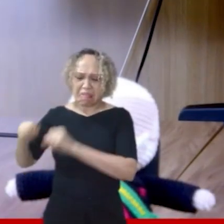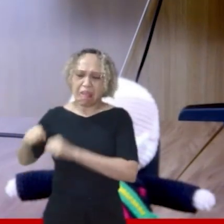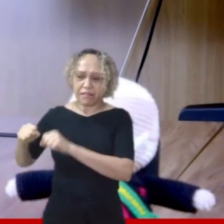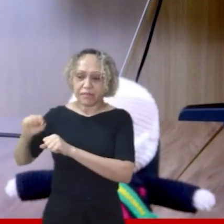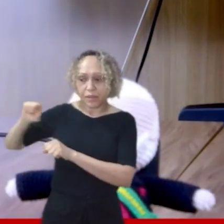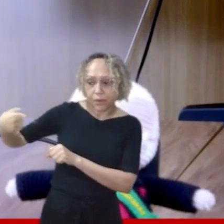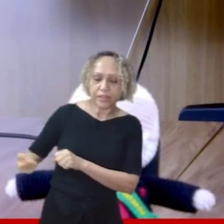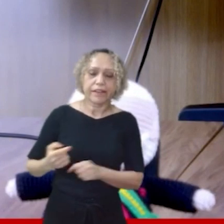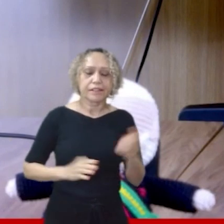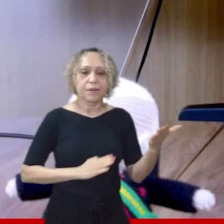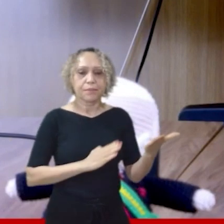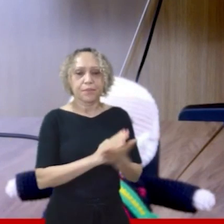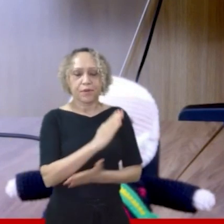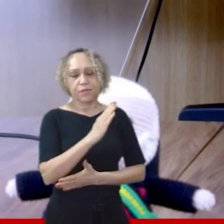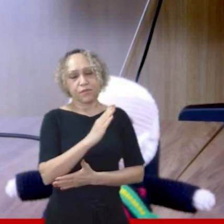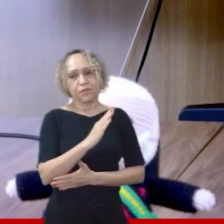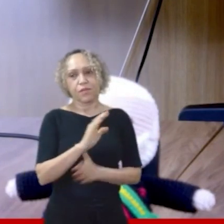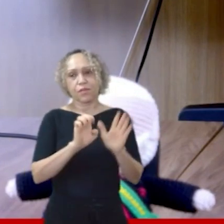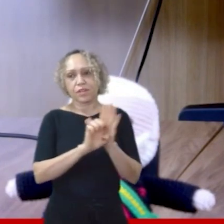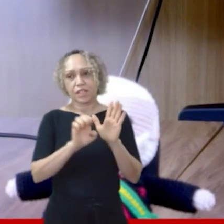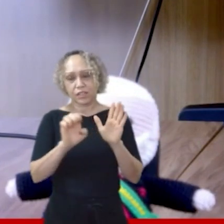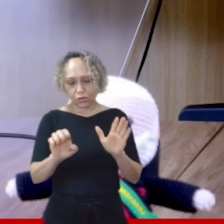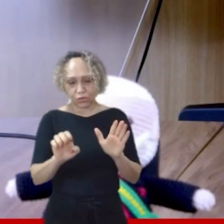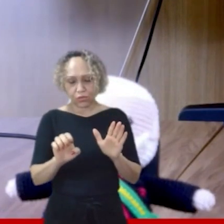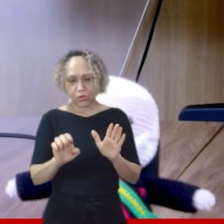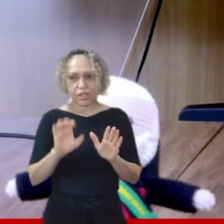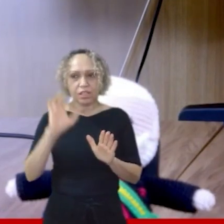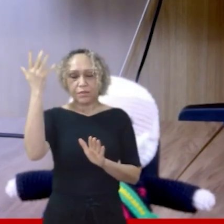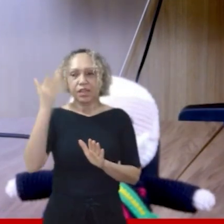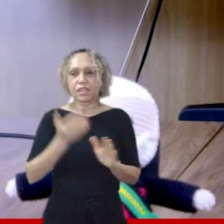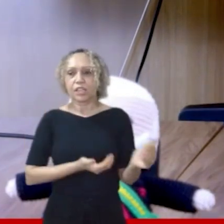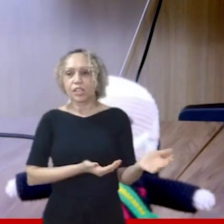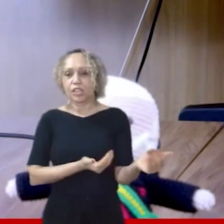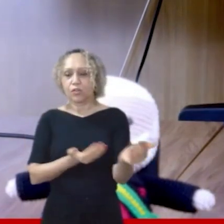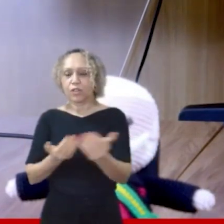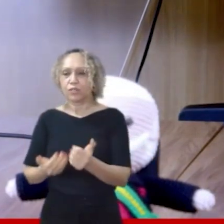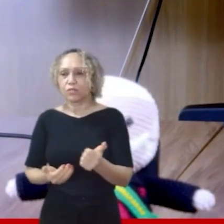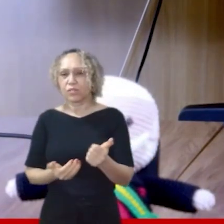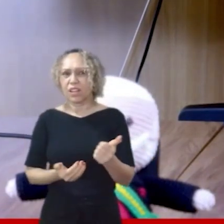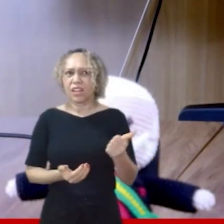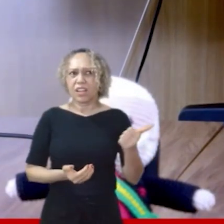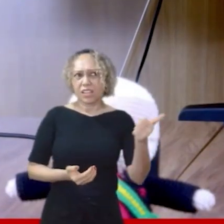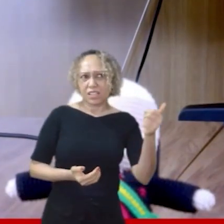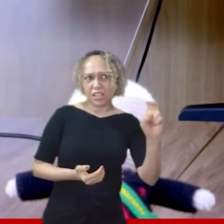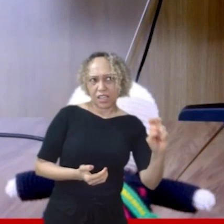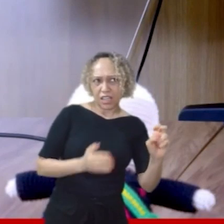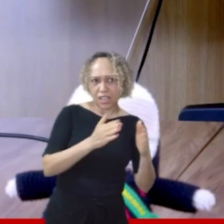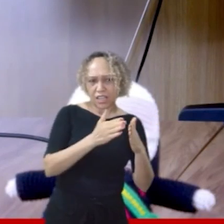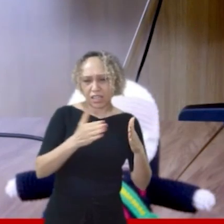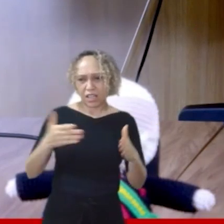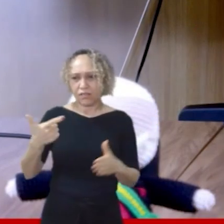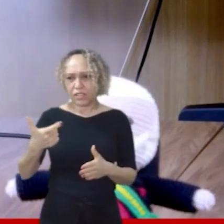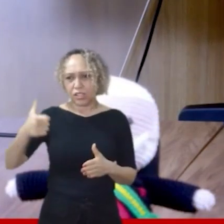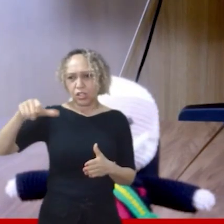daquelas lutas, o Estatuto determina que juventude no Brasil é considerado de 15 a 29 anos, do ponto de vista da proteção do Estado,